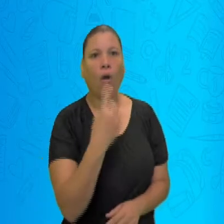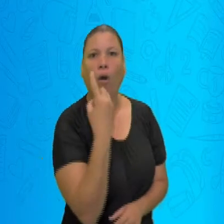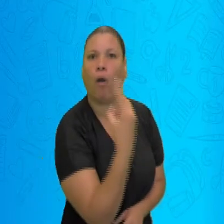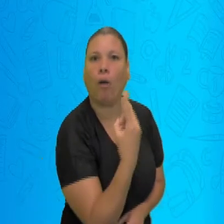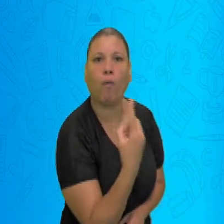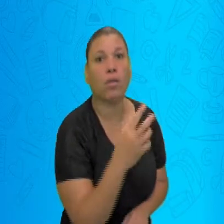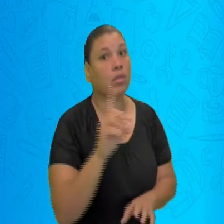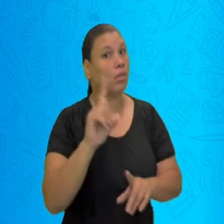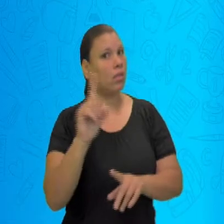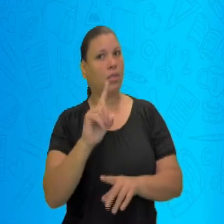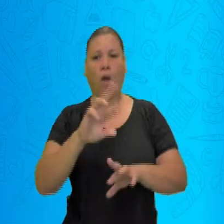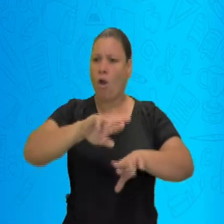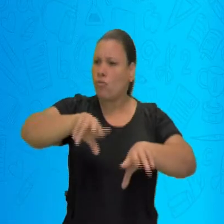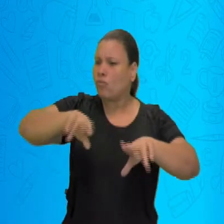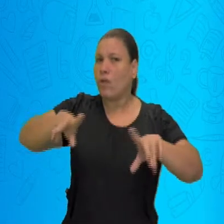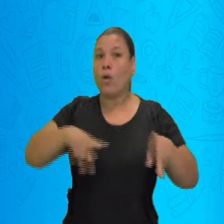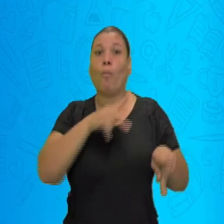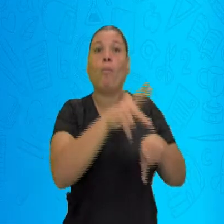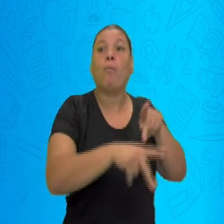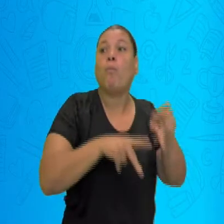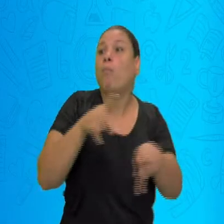Espanhol, inglês,